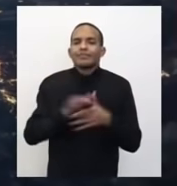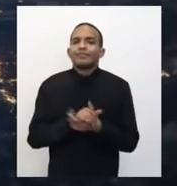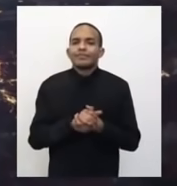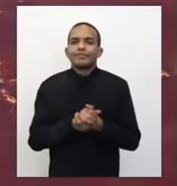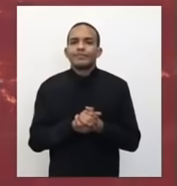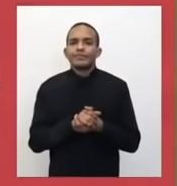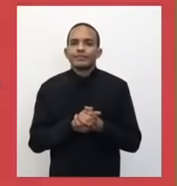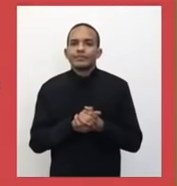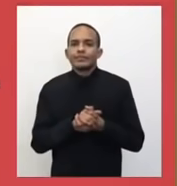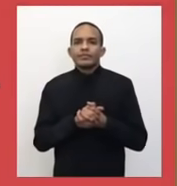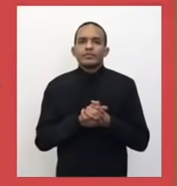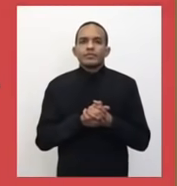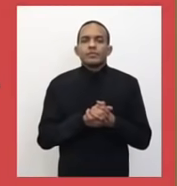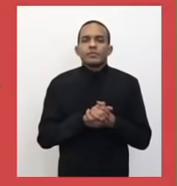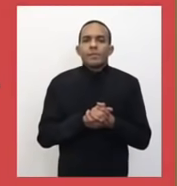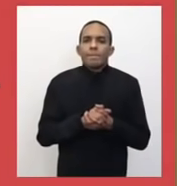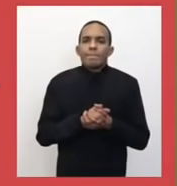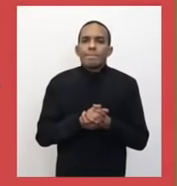favor.